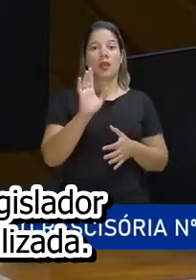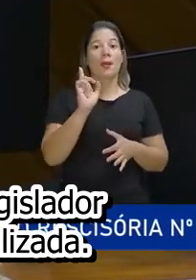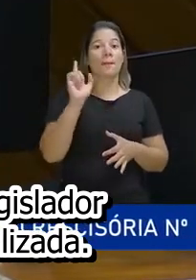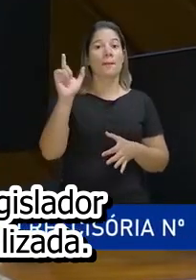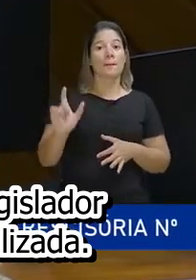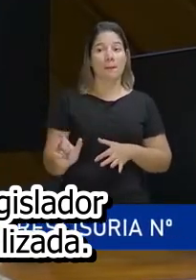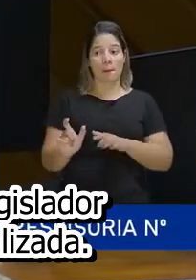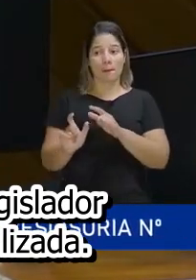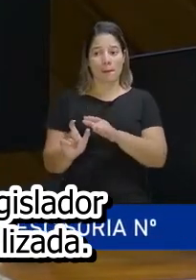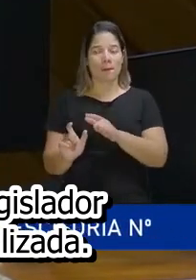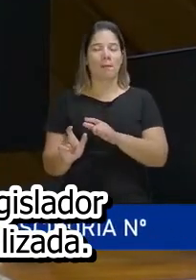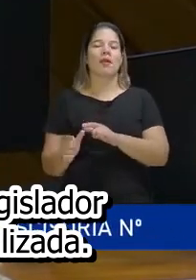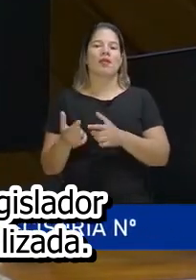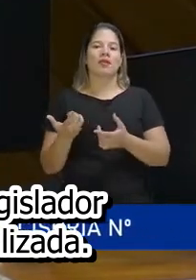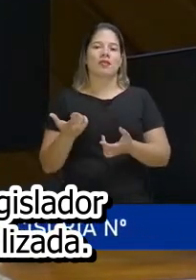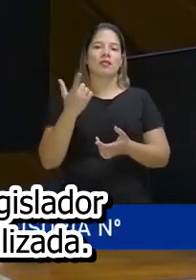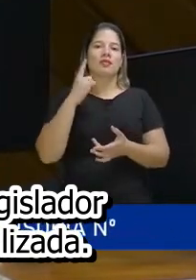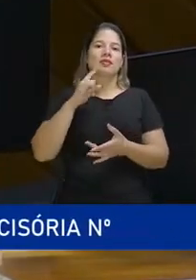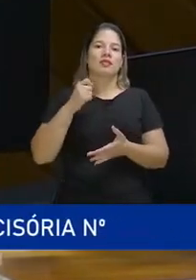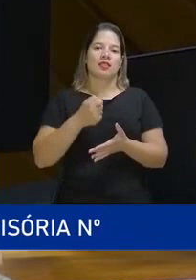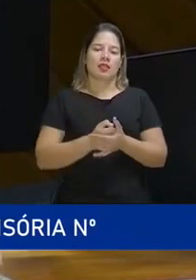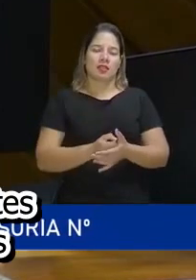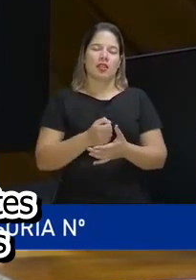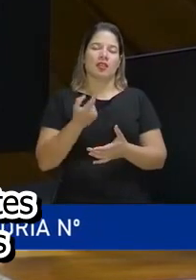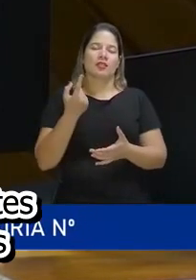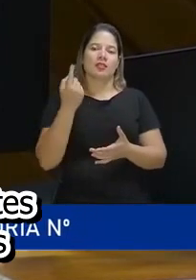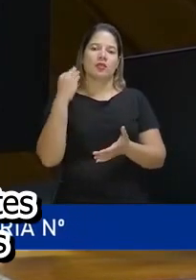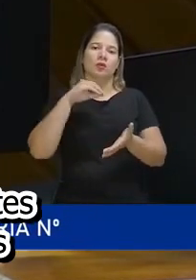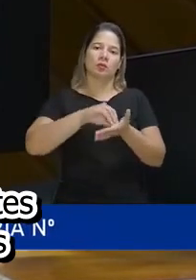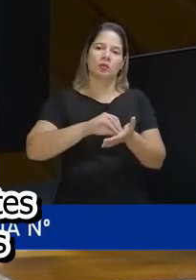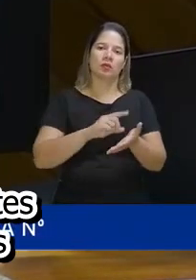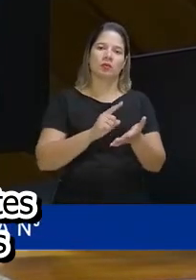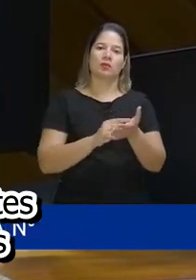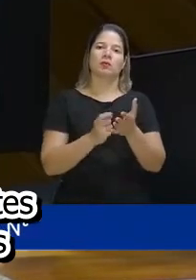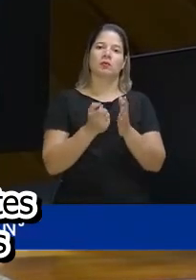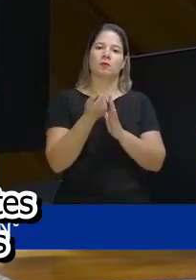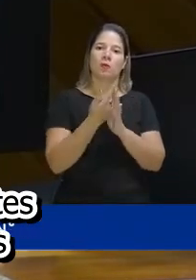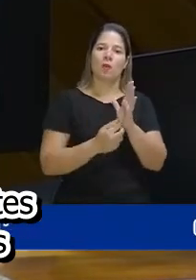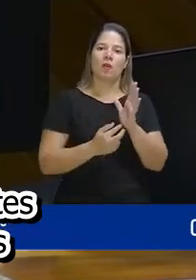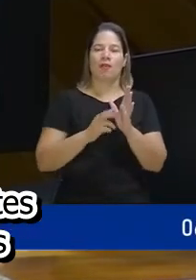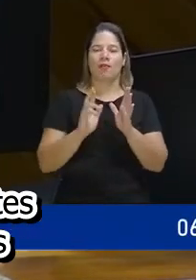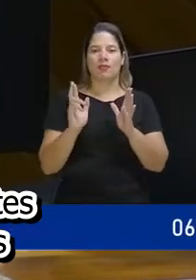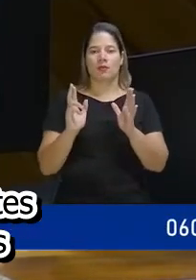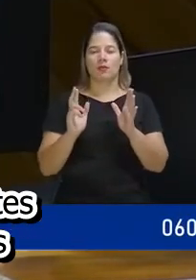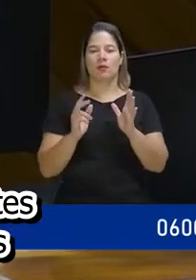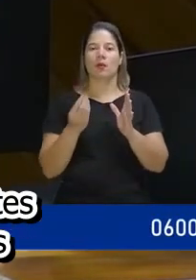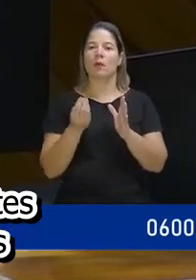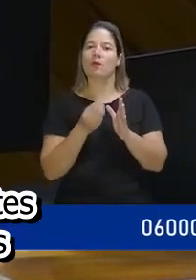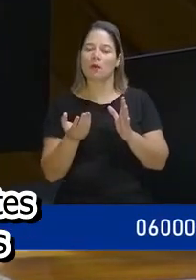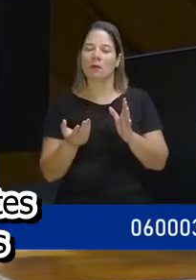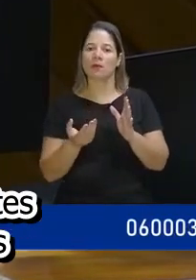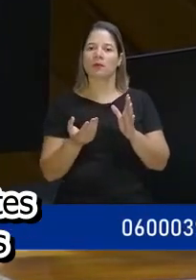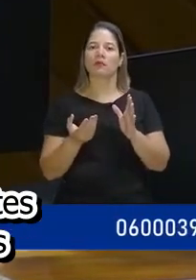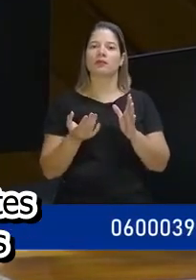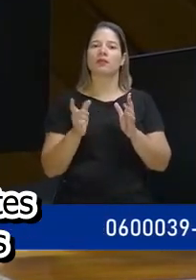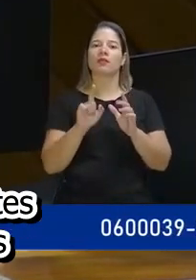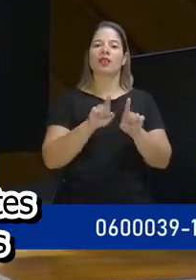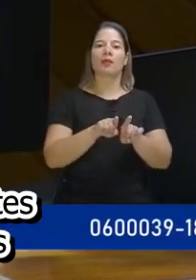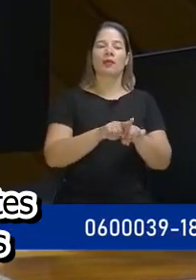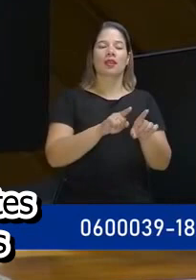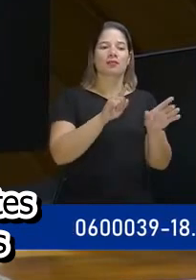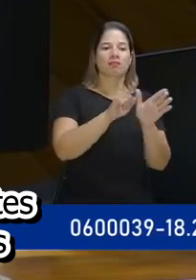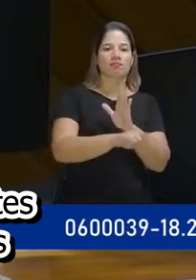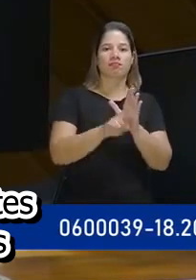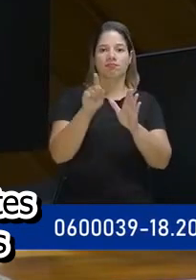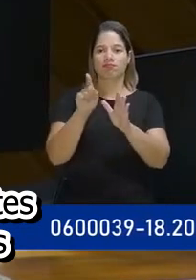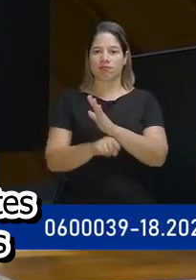não prever ação rescisória nessa especializada. Contudo, dada a importância de viabilizar às partes um meio de questionar